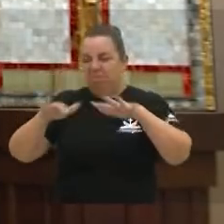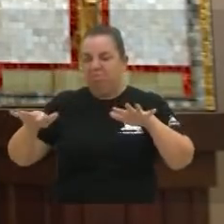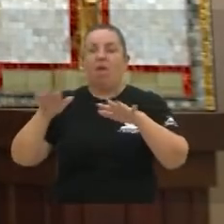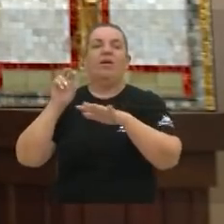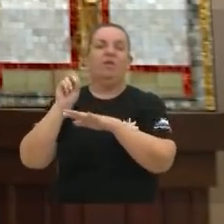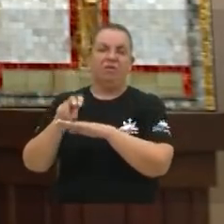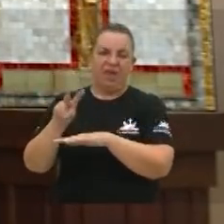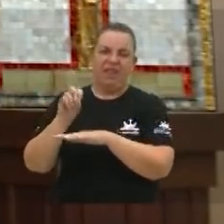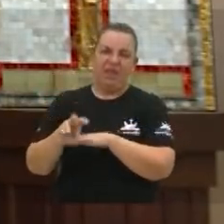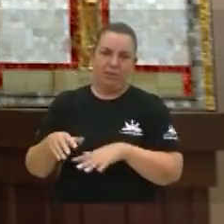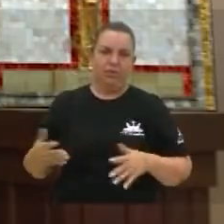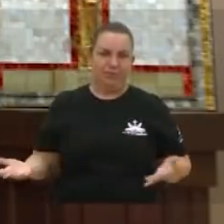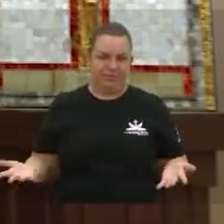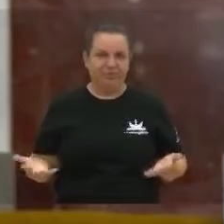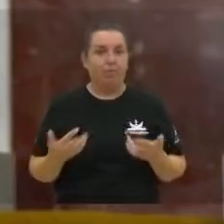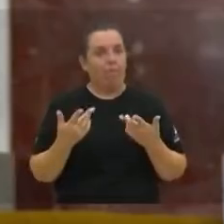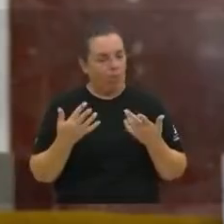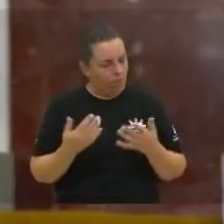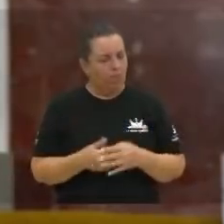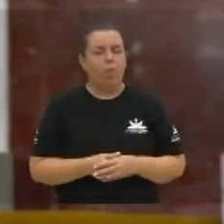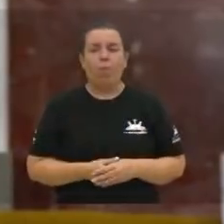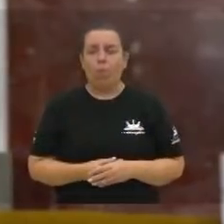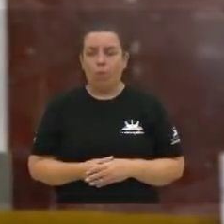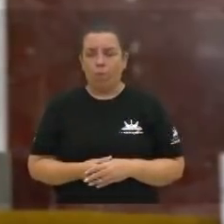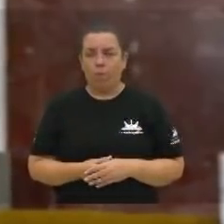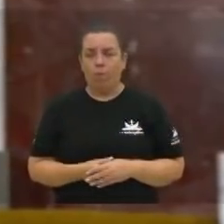coisa você vai estar respingando veneno